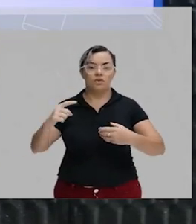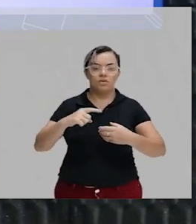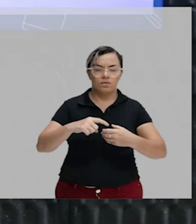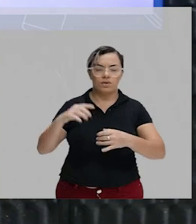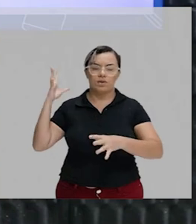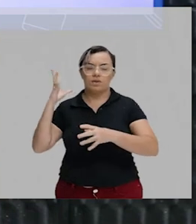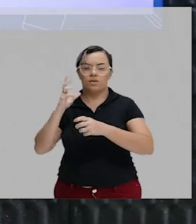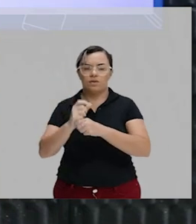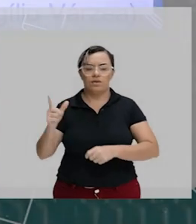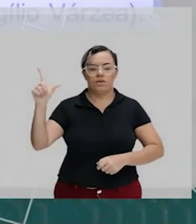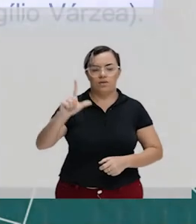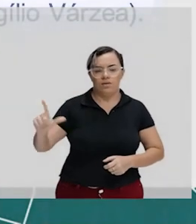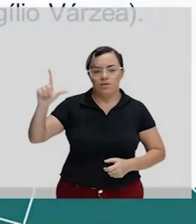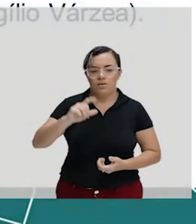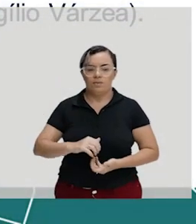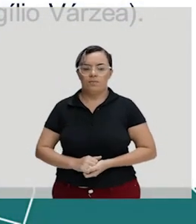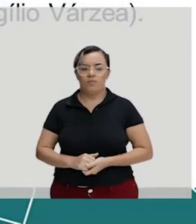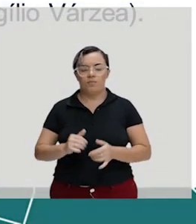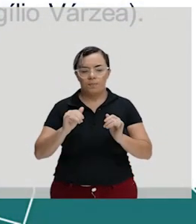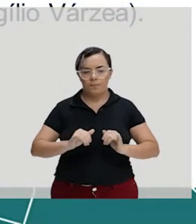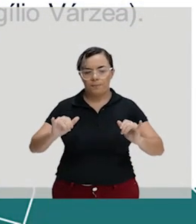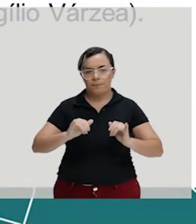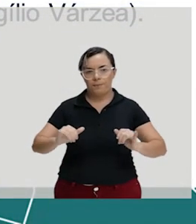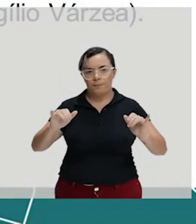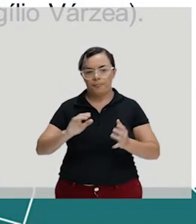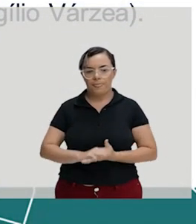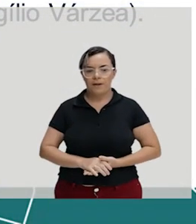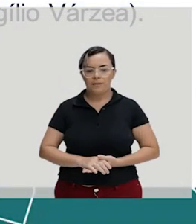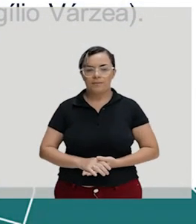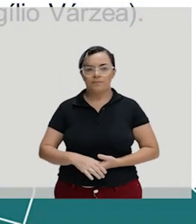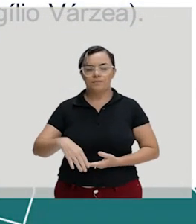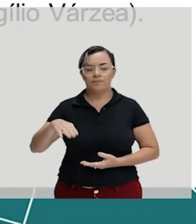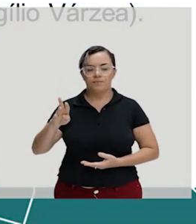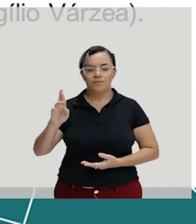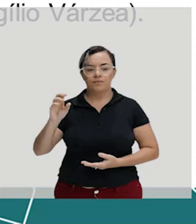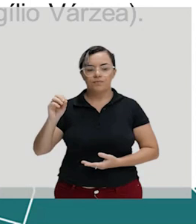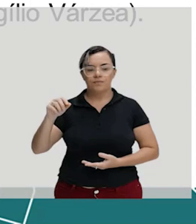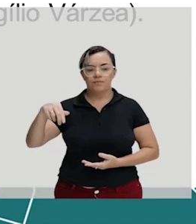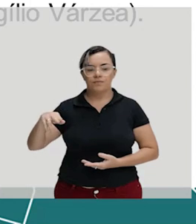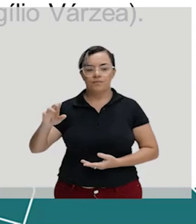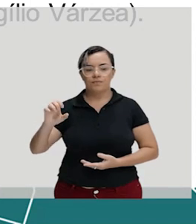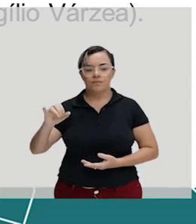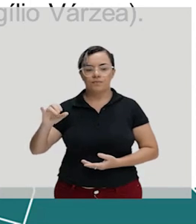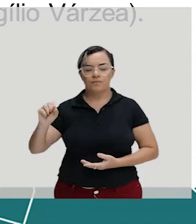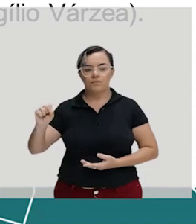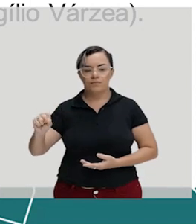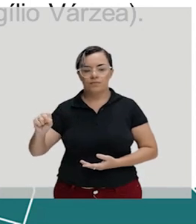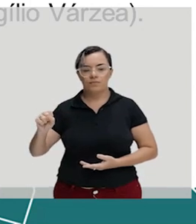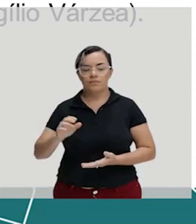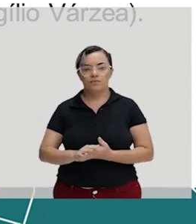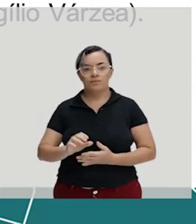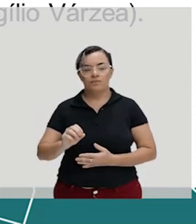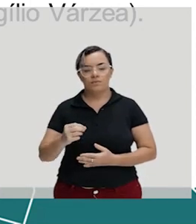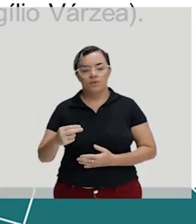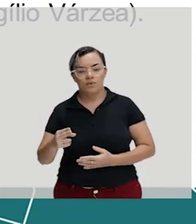e Ele publicou broquéis né a gente fala Missal e broquéis mas tanto faz né broques e